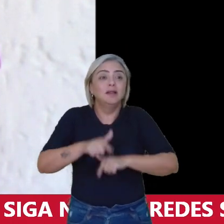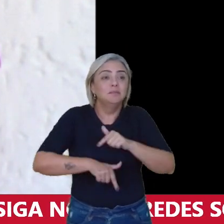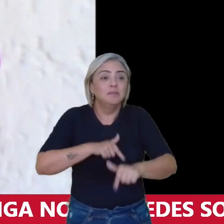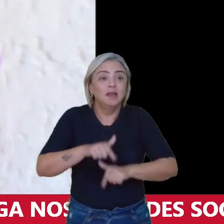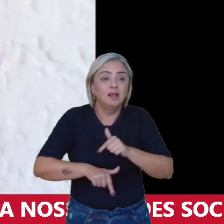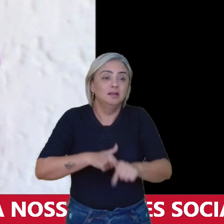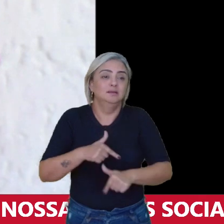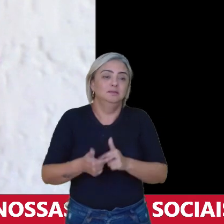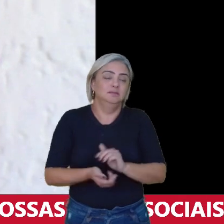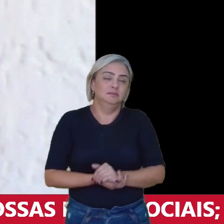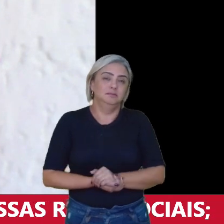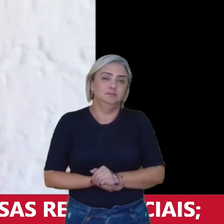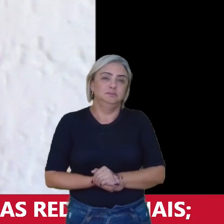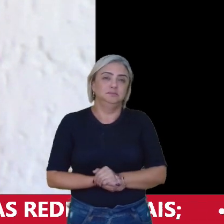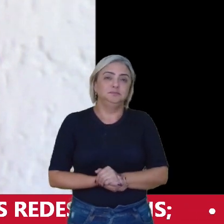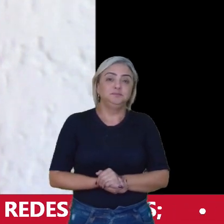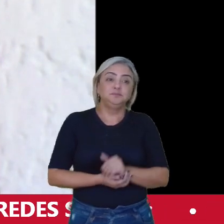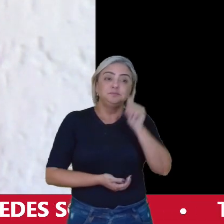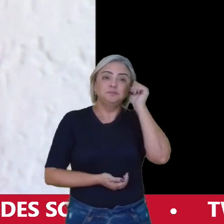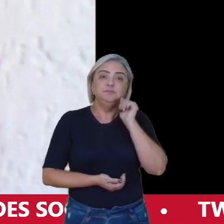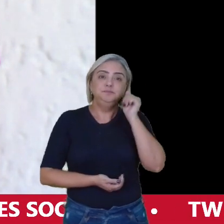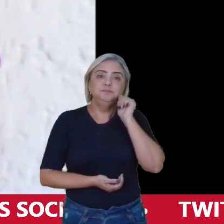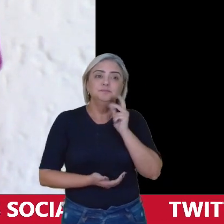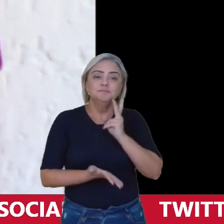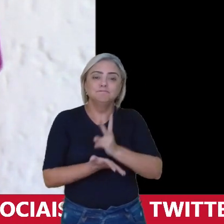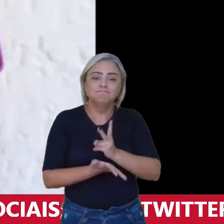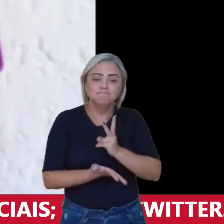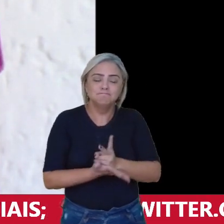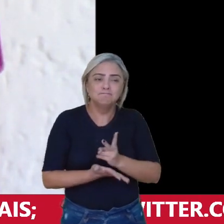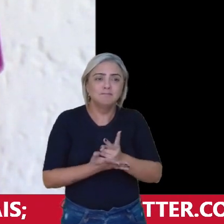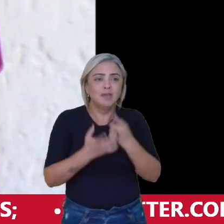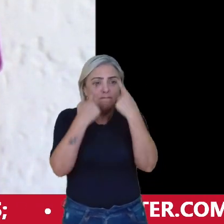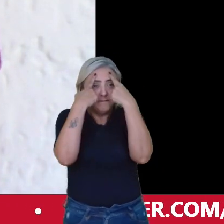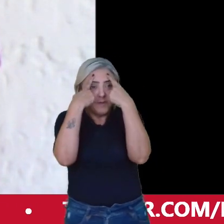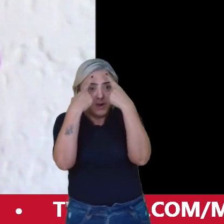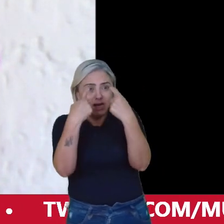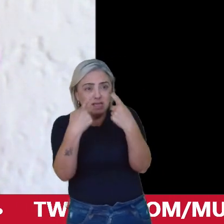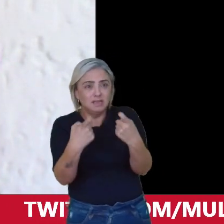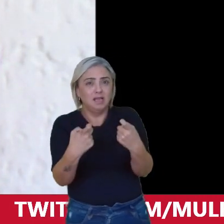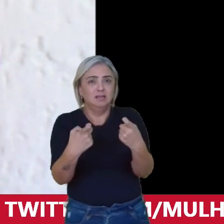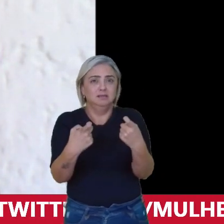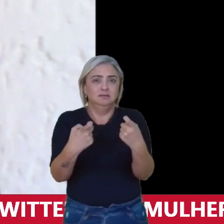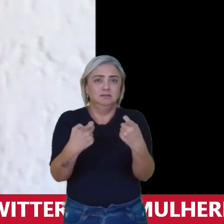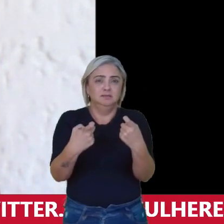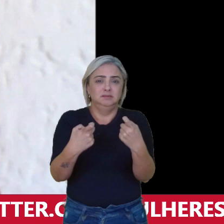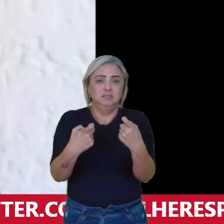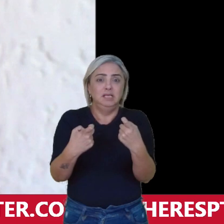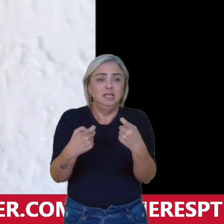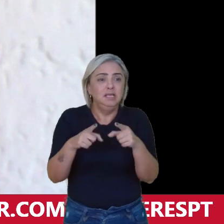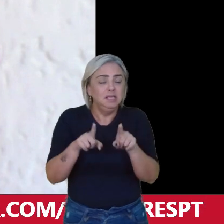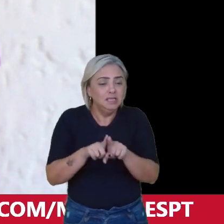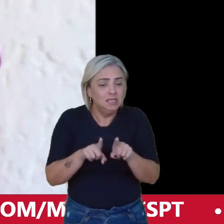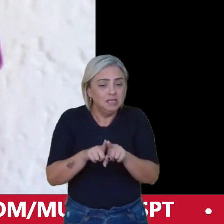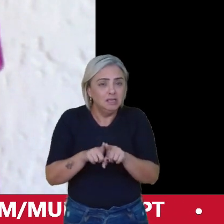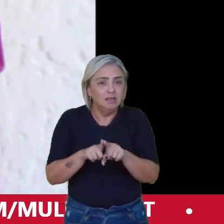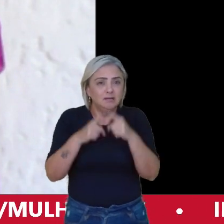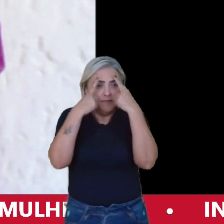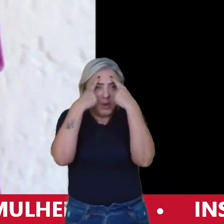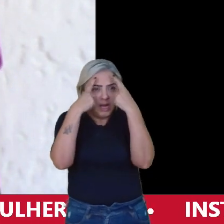trabalho, né? E uma mulher que está sendo ao mesmo tempo violentada e que ao mesmo tempo que está